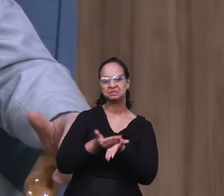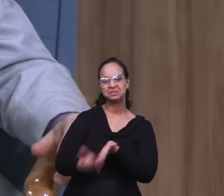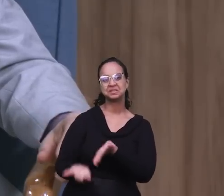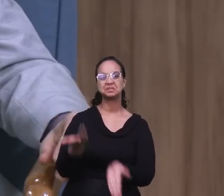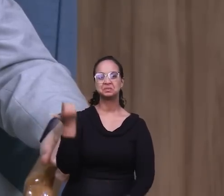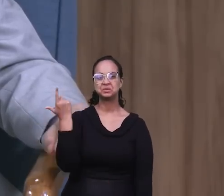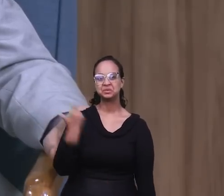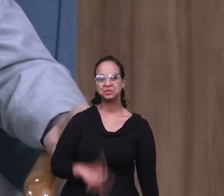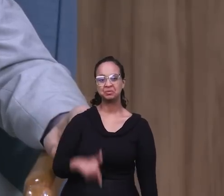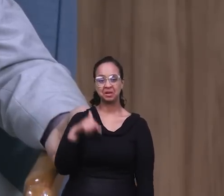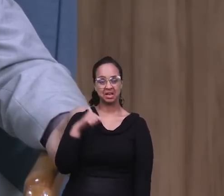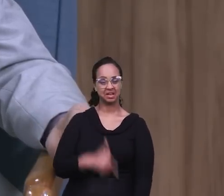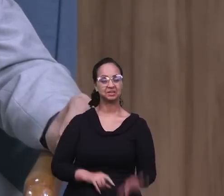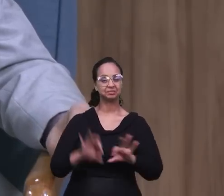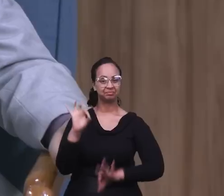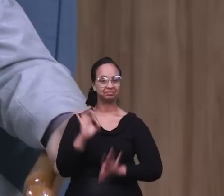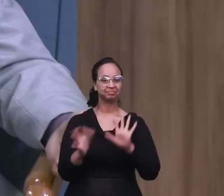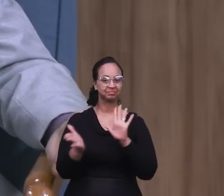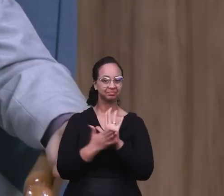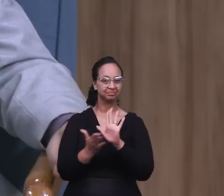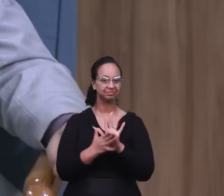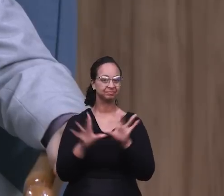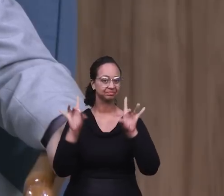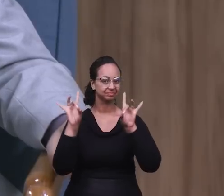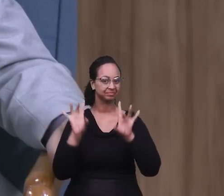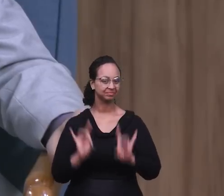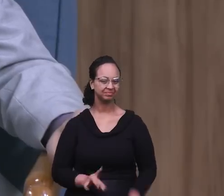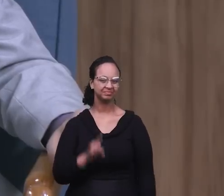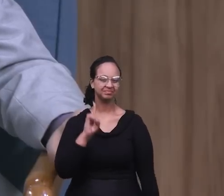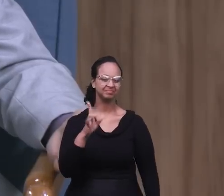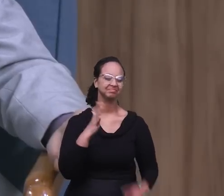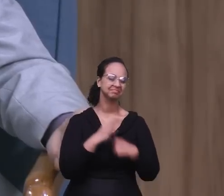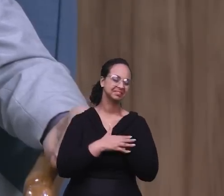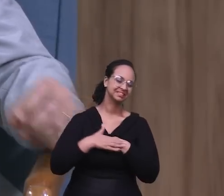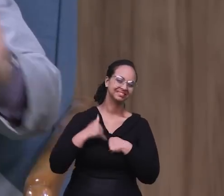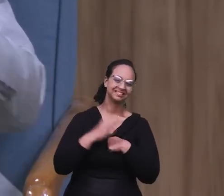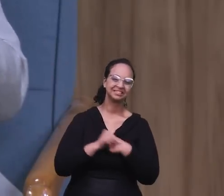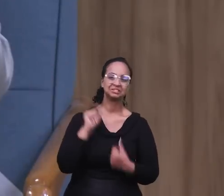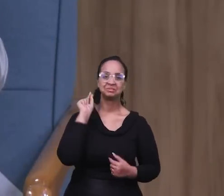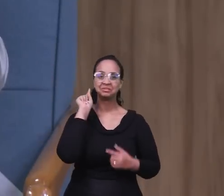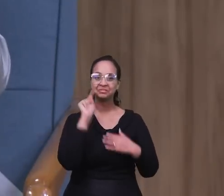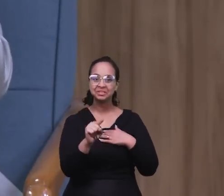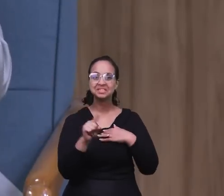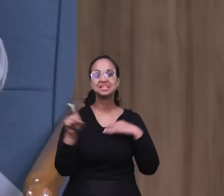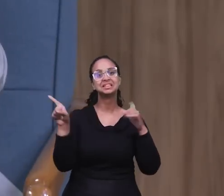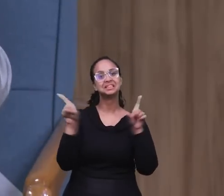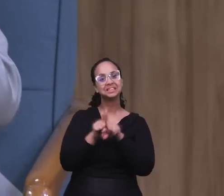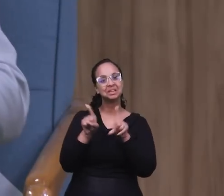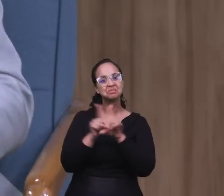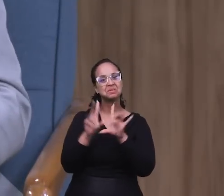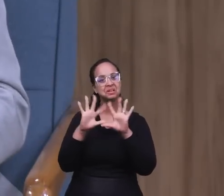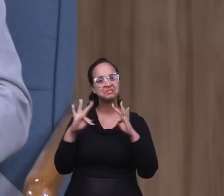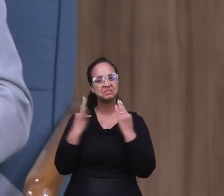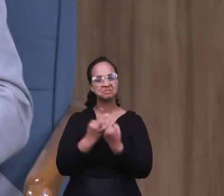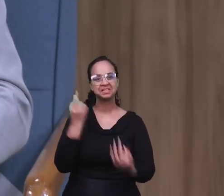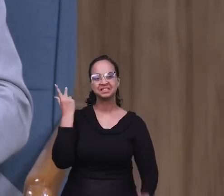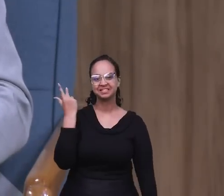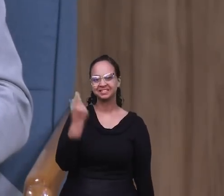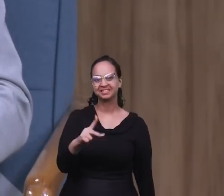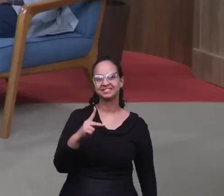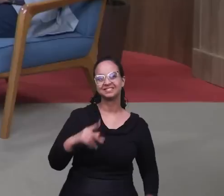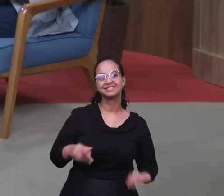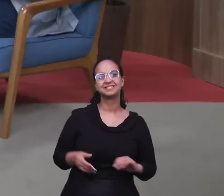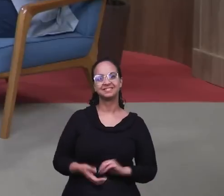mais uma edição de um programa que é feito especialmente e com todo o carinho para você e para toda a sua